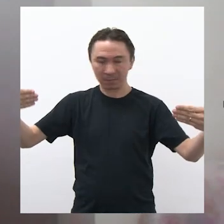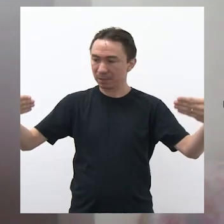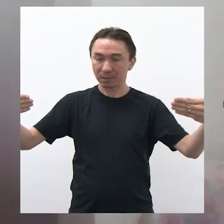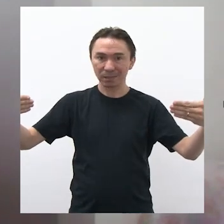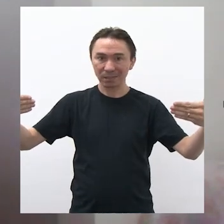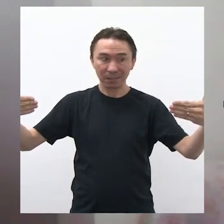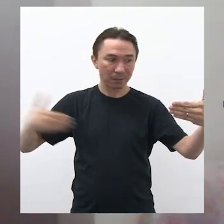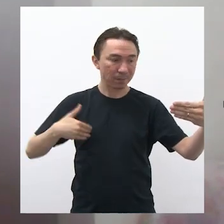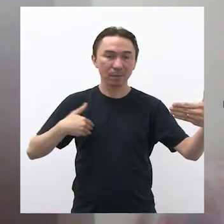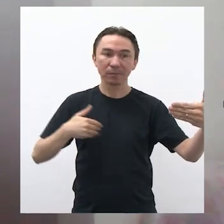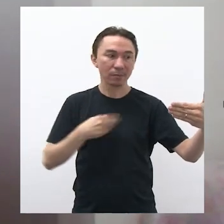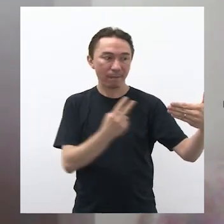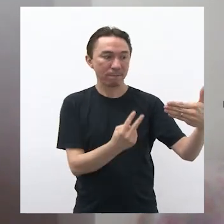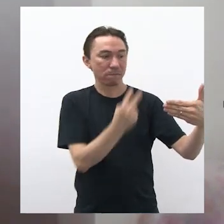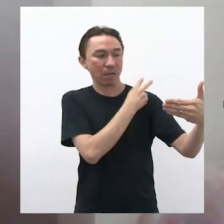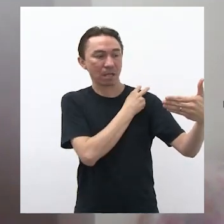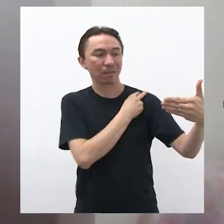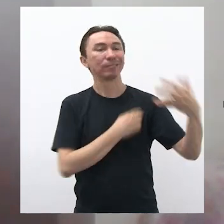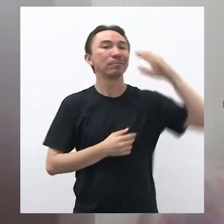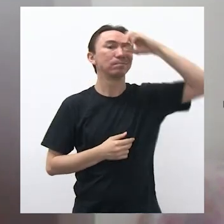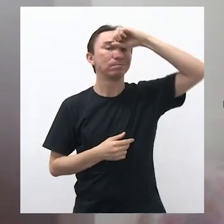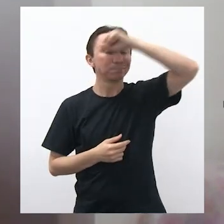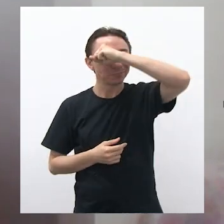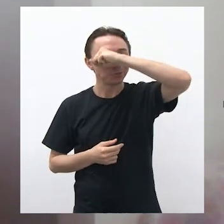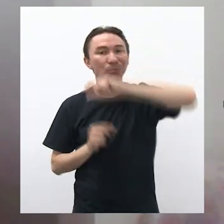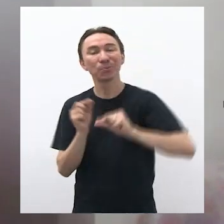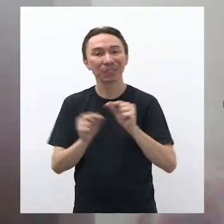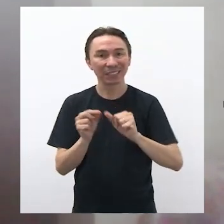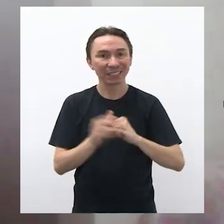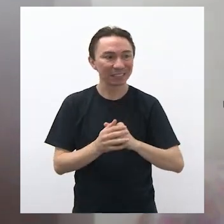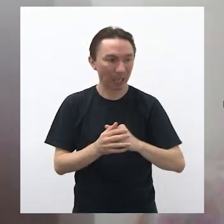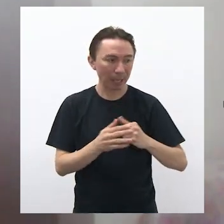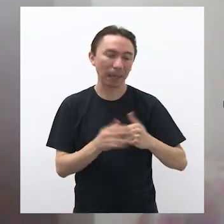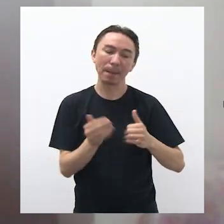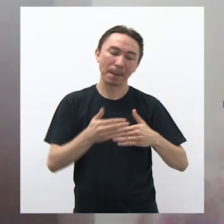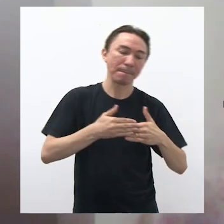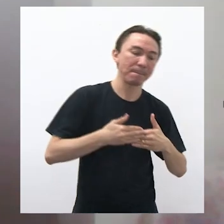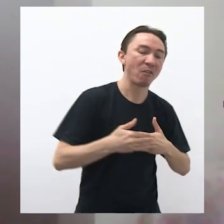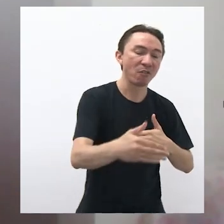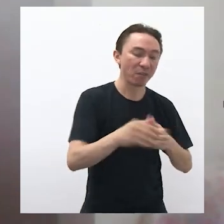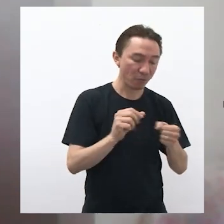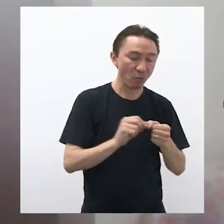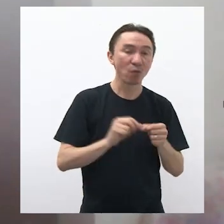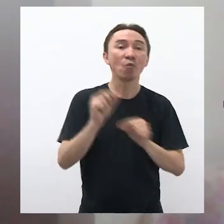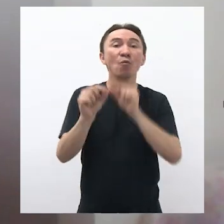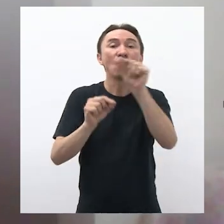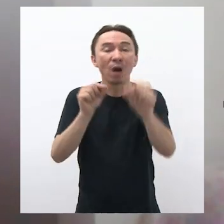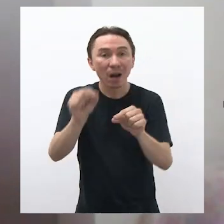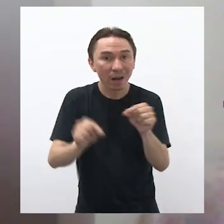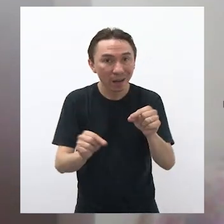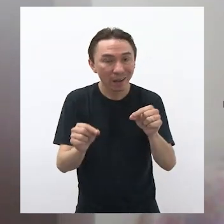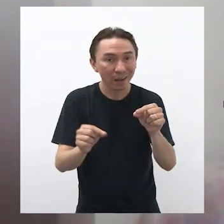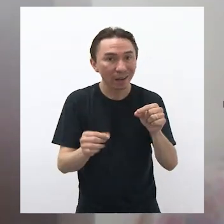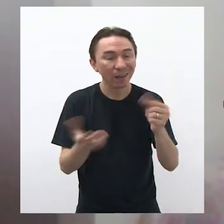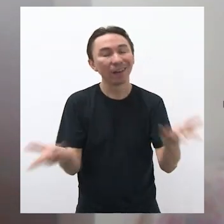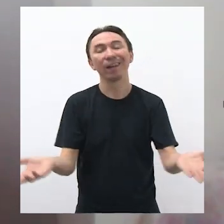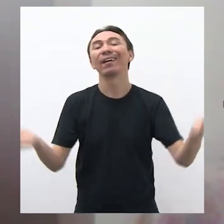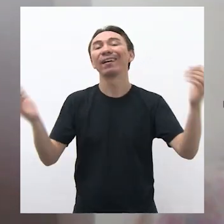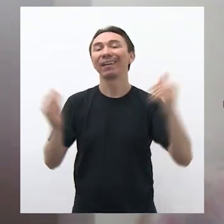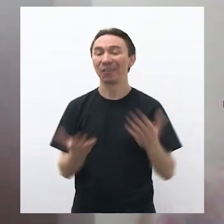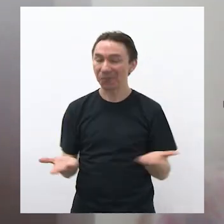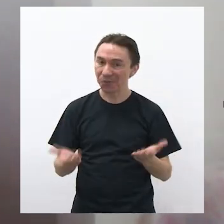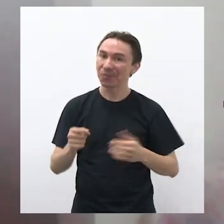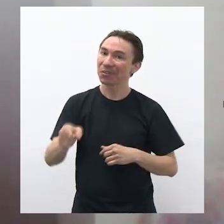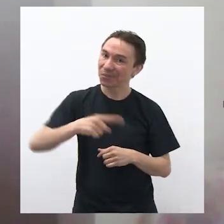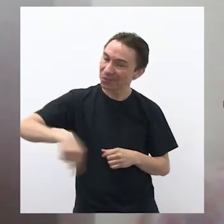aprendizados e o que faremos a partir daqui. E aí essa proposta é que a gente olhe agora nesse nosso encontro, nesse primeiro momento